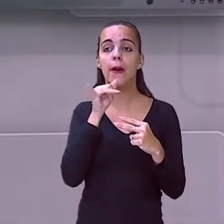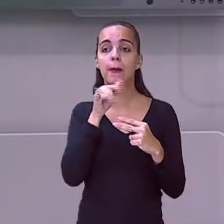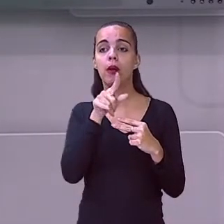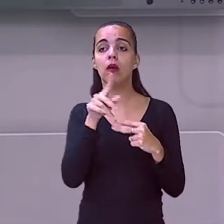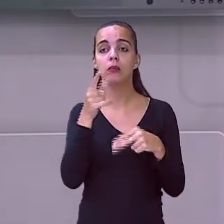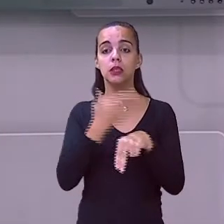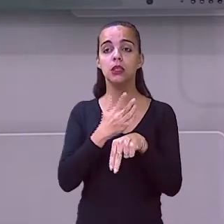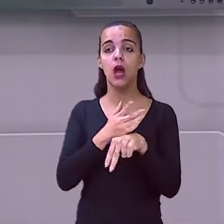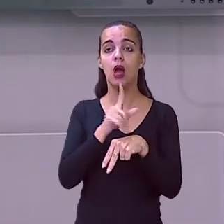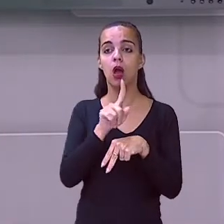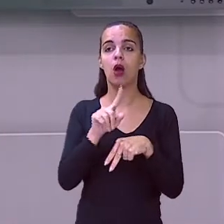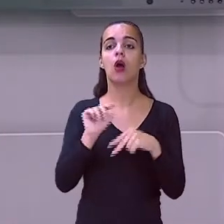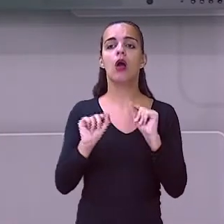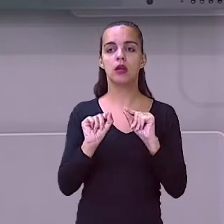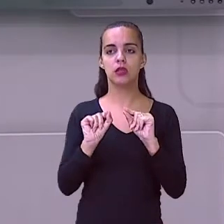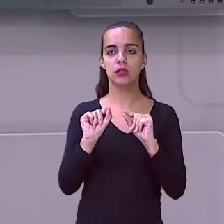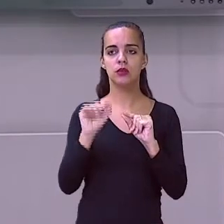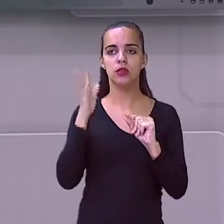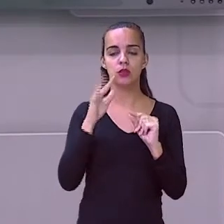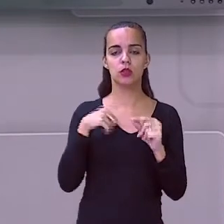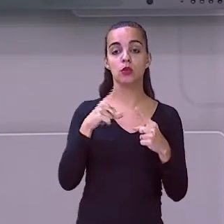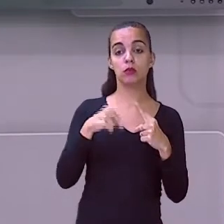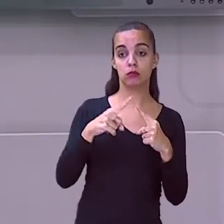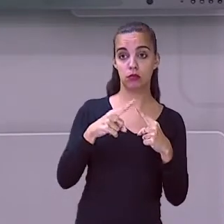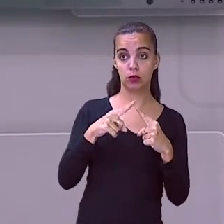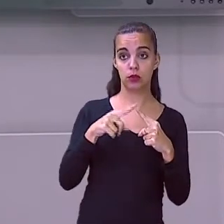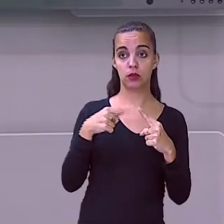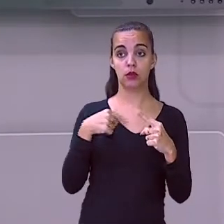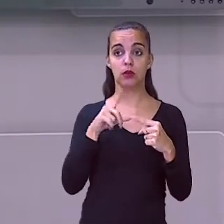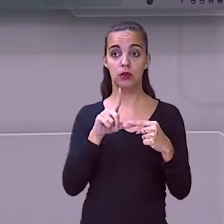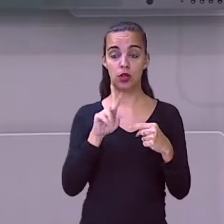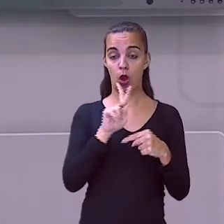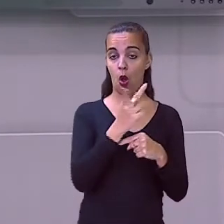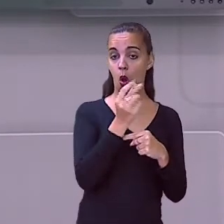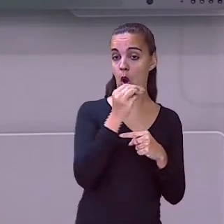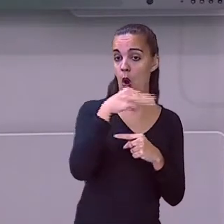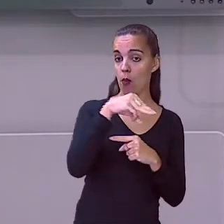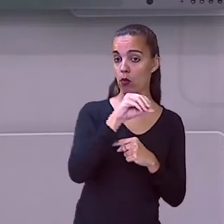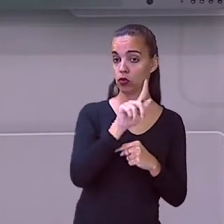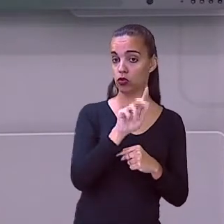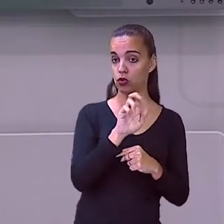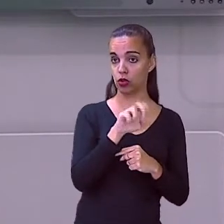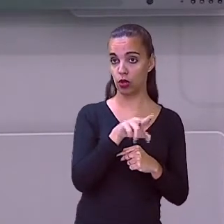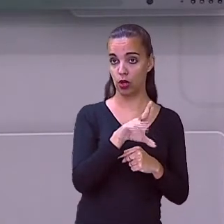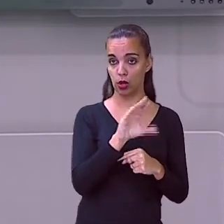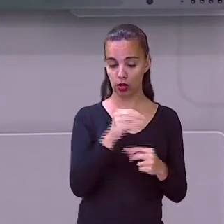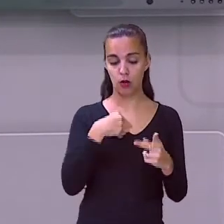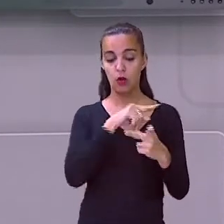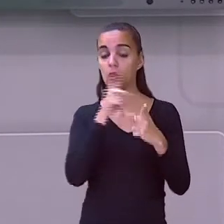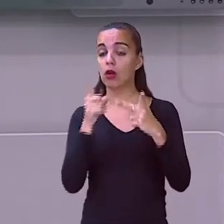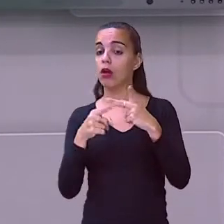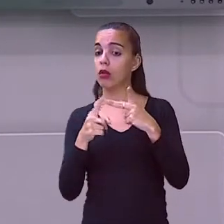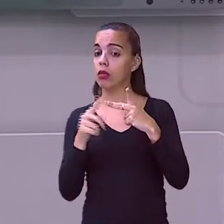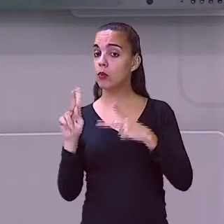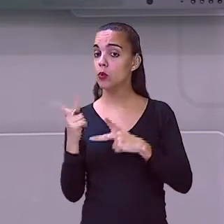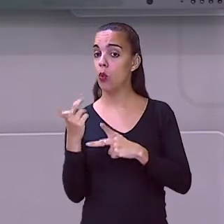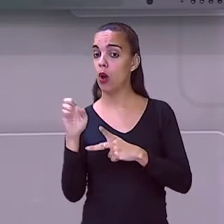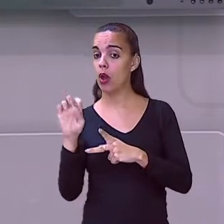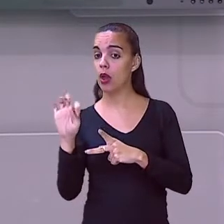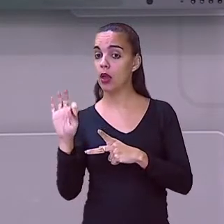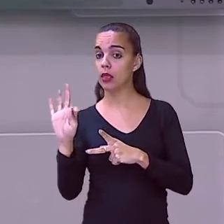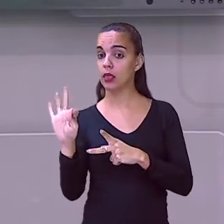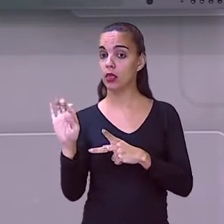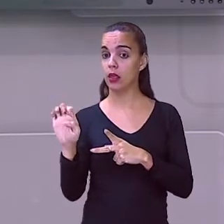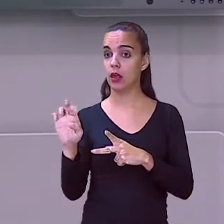H. Os tipos de mistura: mistura homogênea e mistura heterogênea.